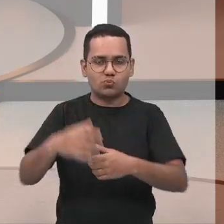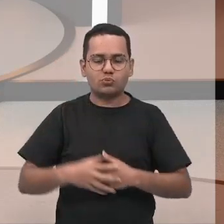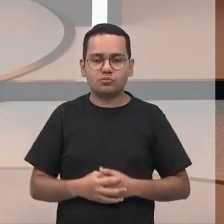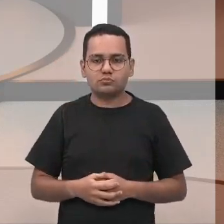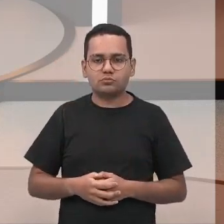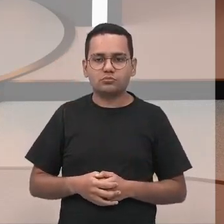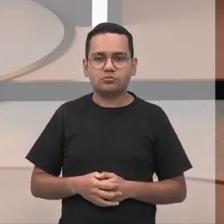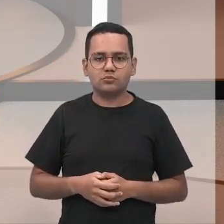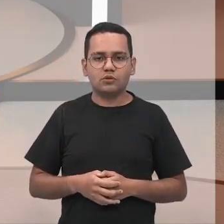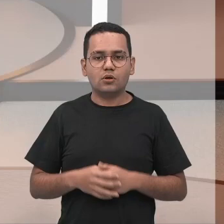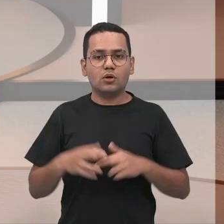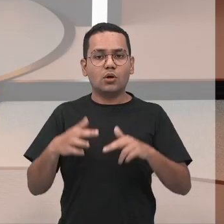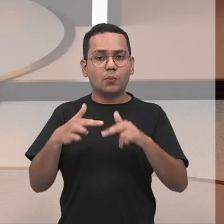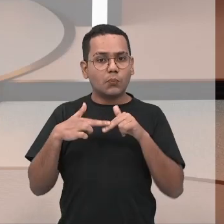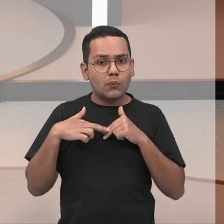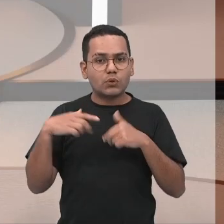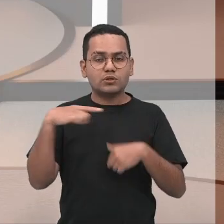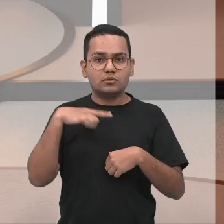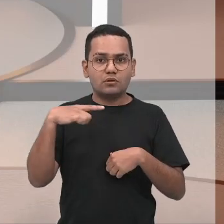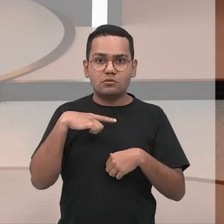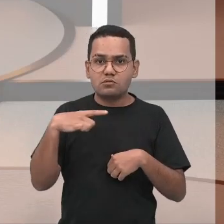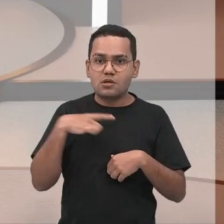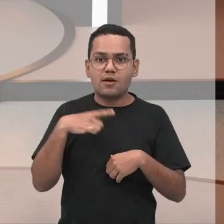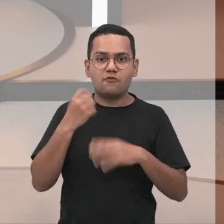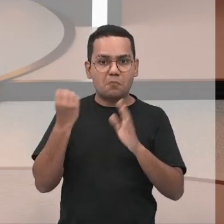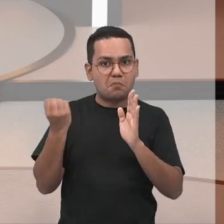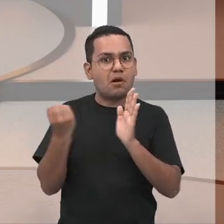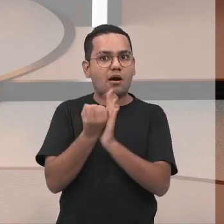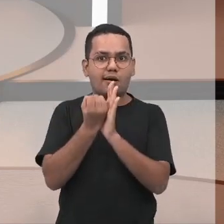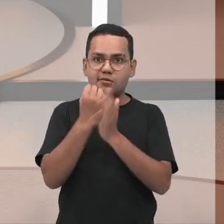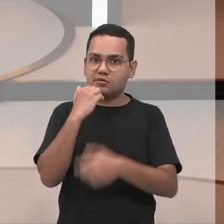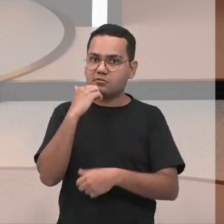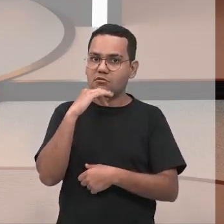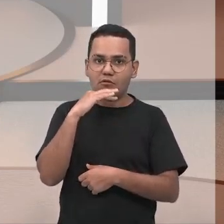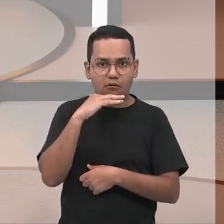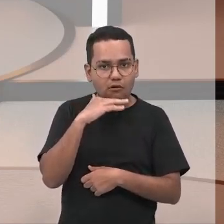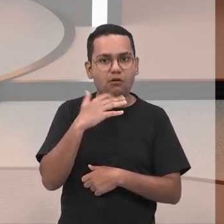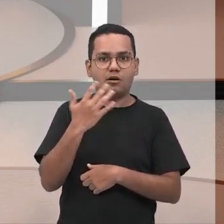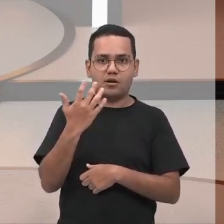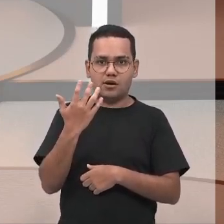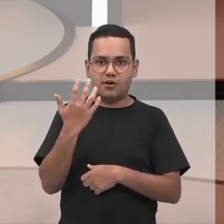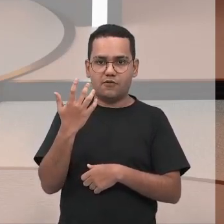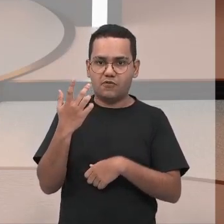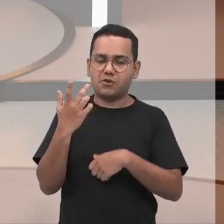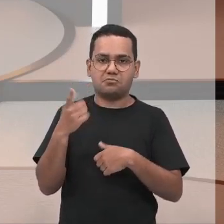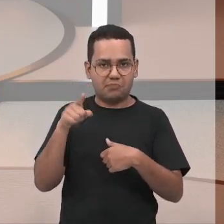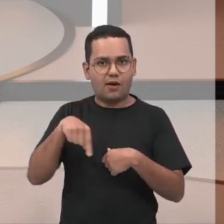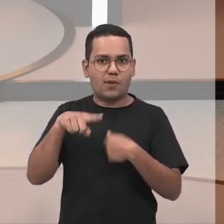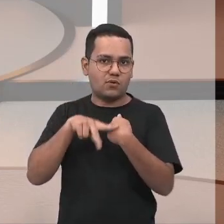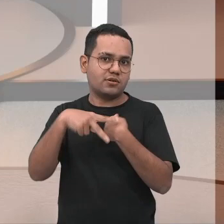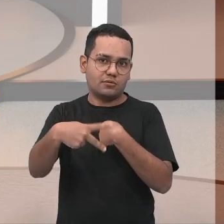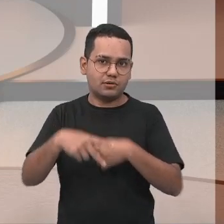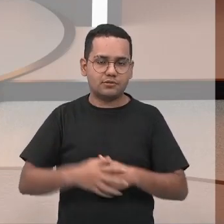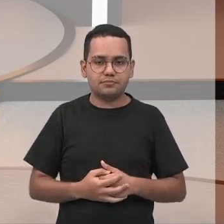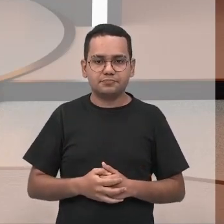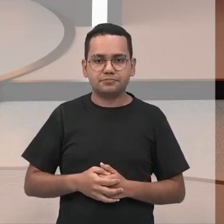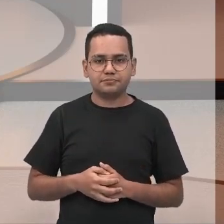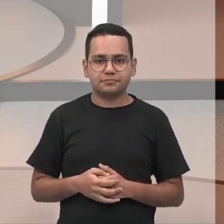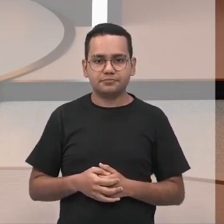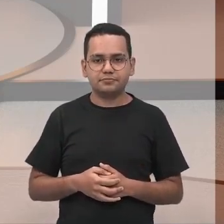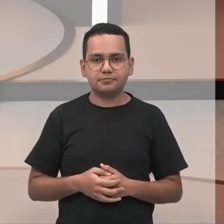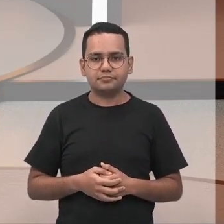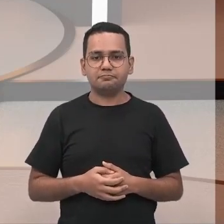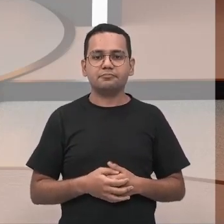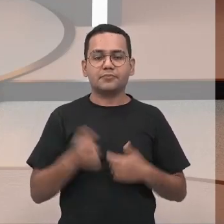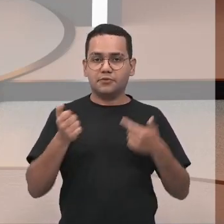ocasionou verdadeiras cenas de horror na Primeira Guerra Mundial. Então a gente já entendeu que a primeira fase é a guerra de movimento e a